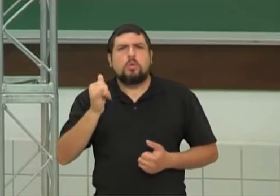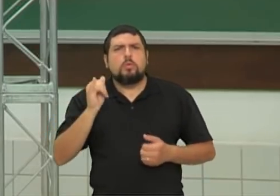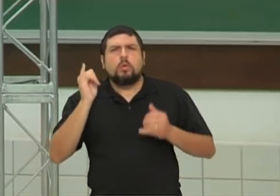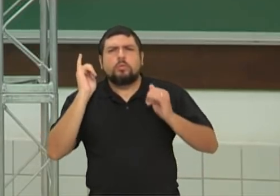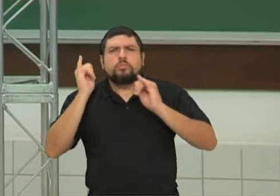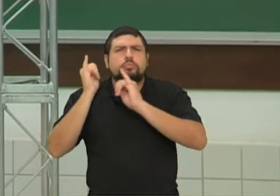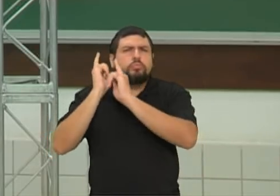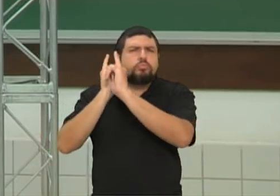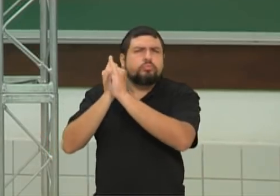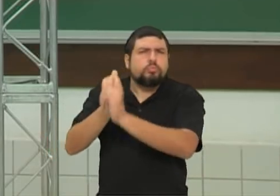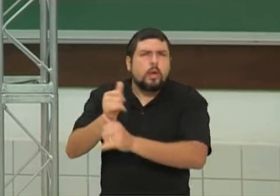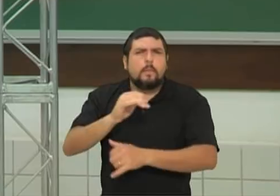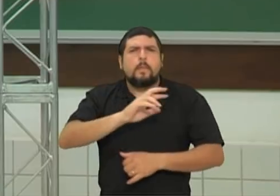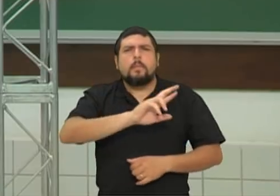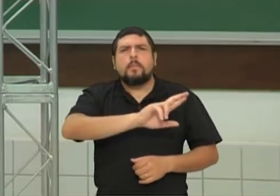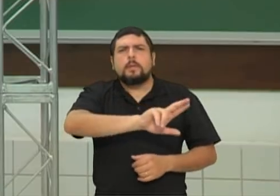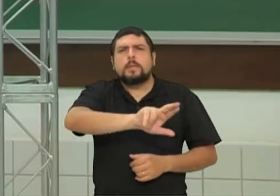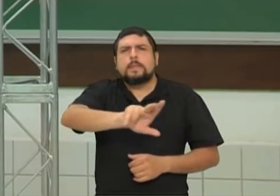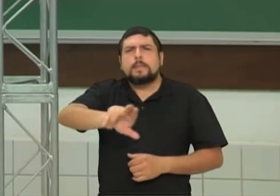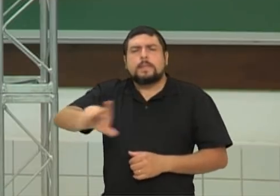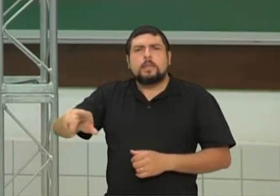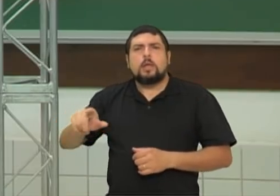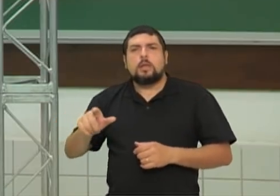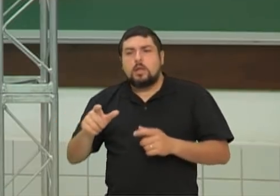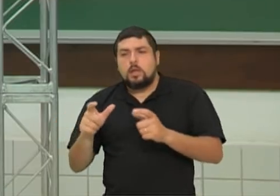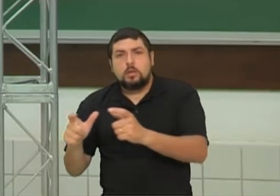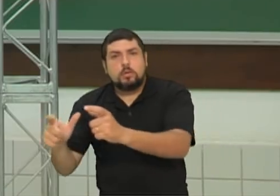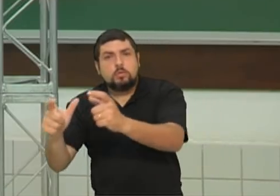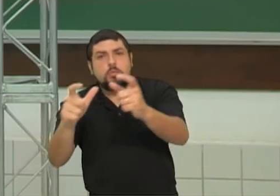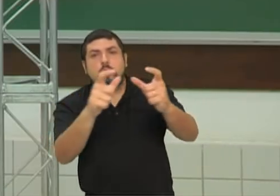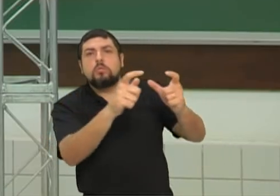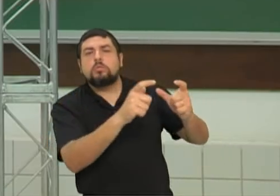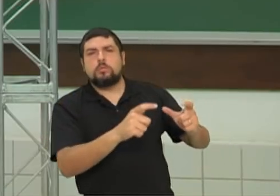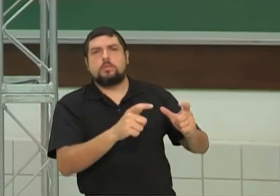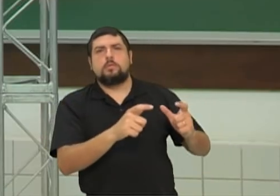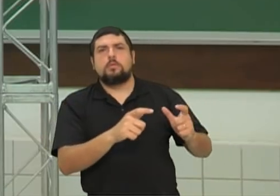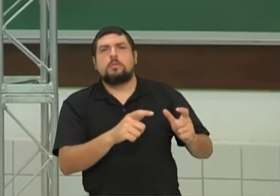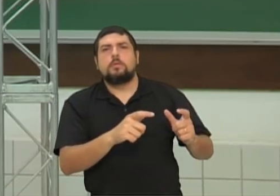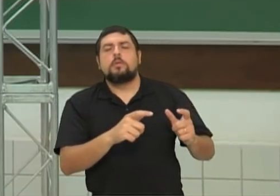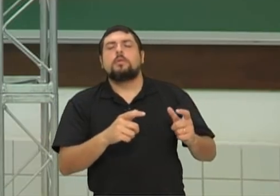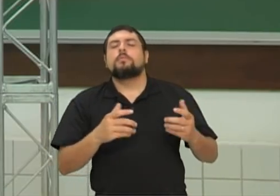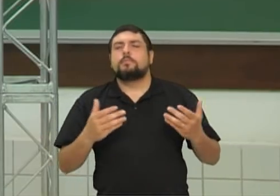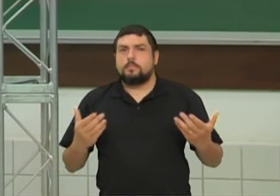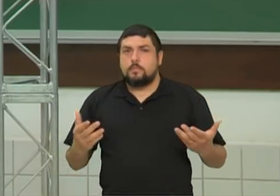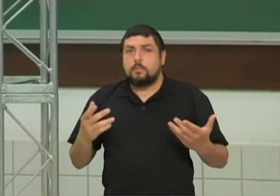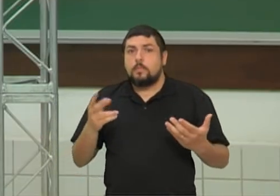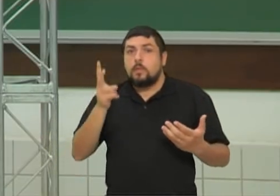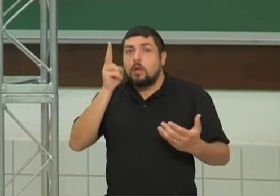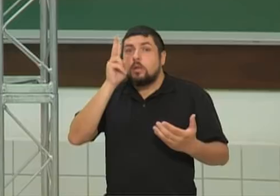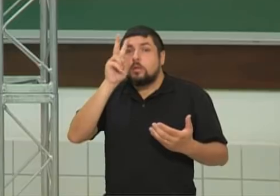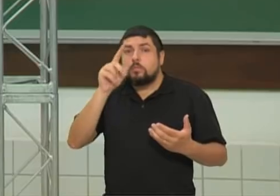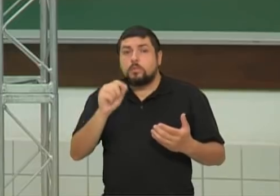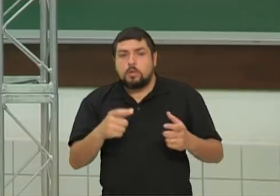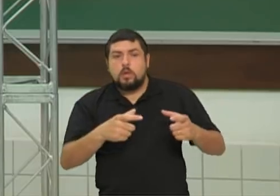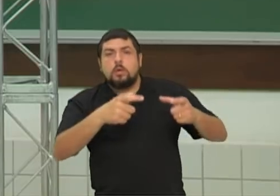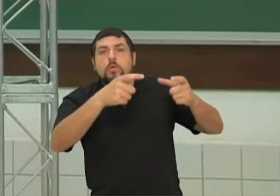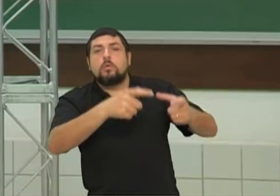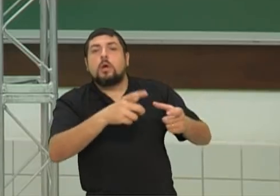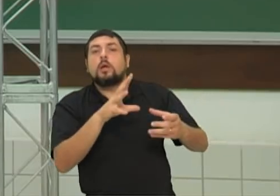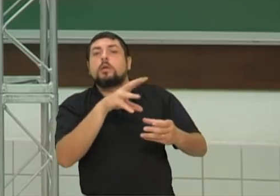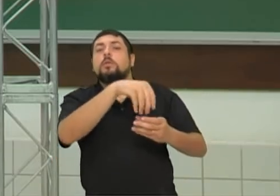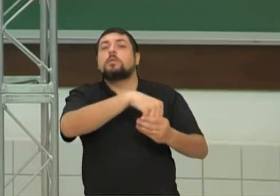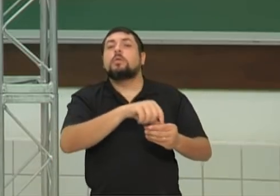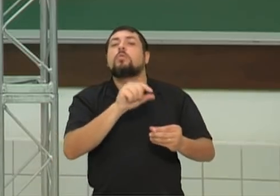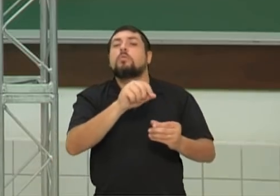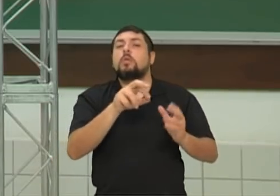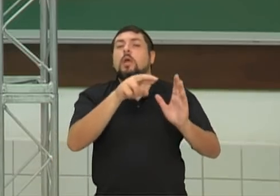que estão no entorno desses lugares sagrados. Importante lembrar que é no lugar sagrado onde acontecem os rituais,